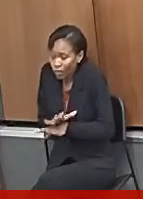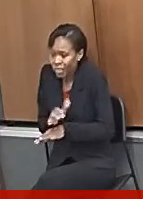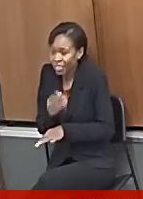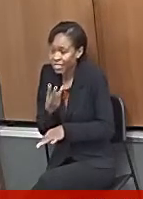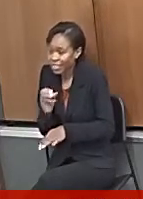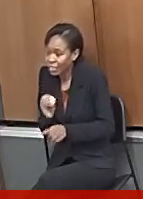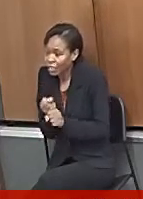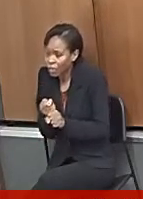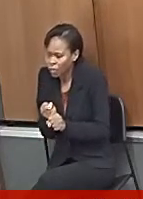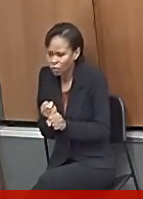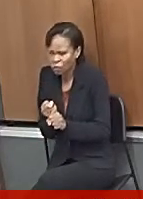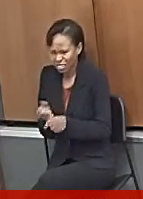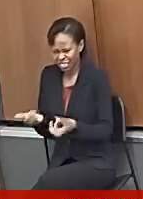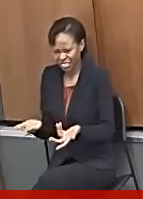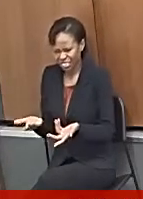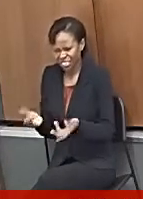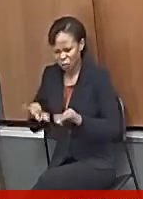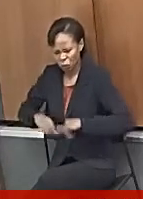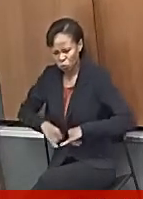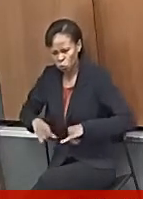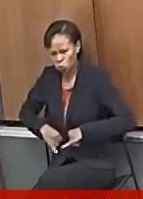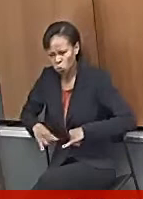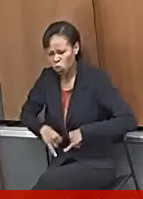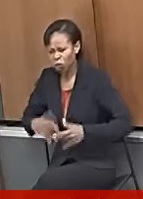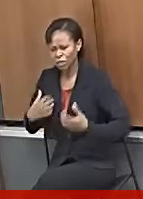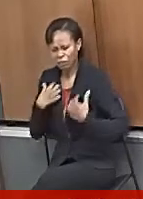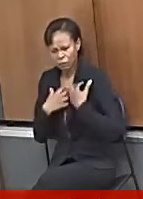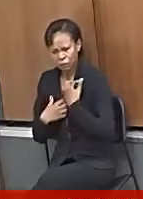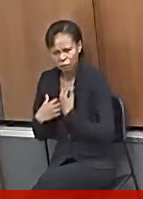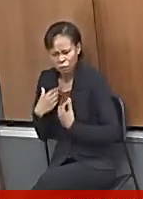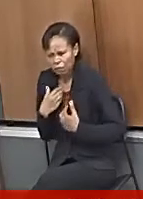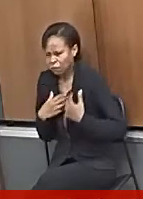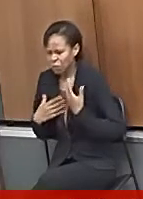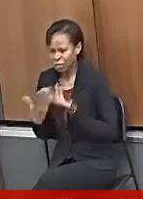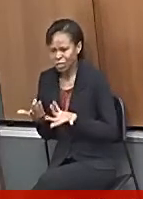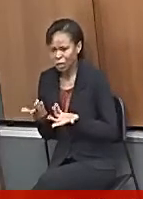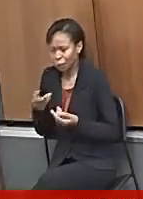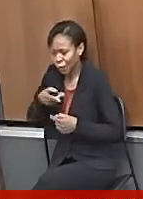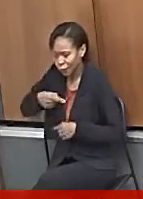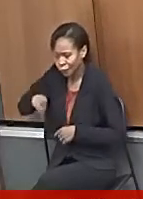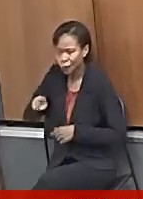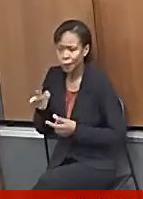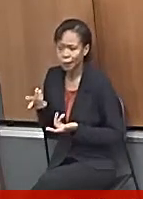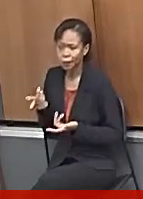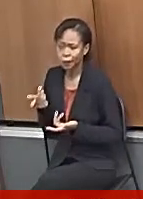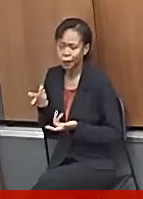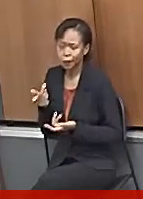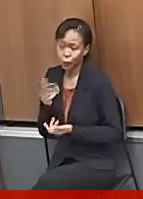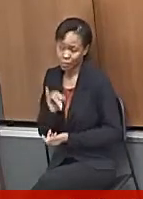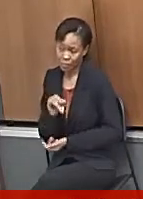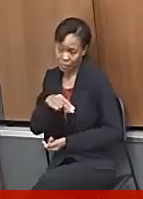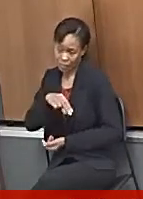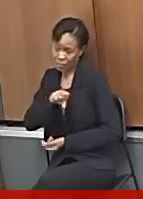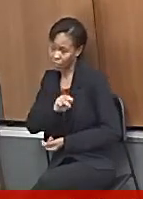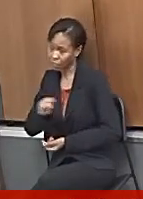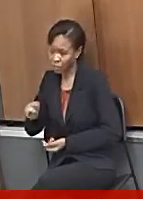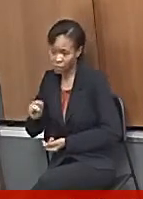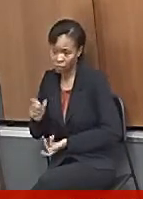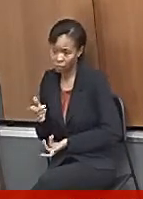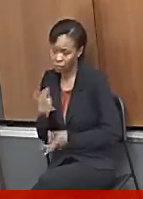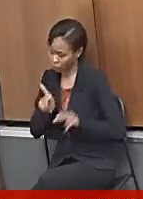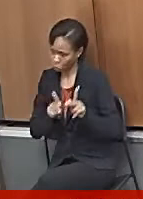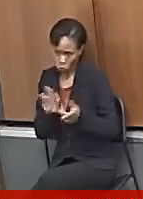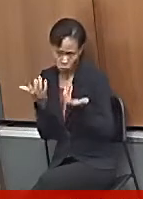passar por essa amargura essa insatisfação de ter que ir lá para o inss e não querem